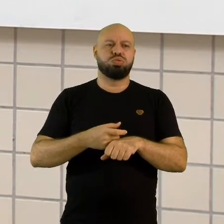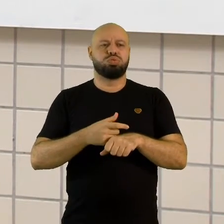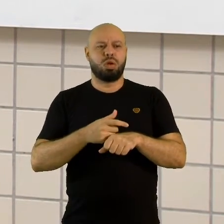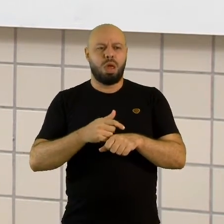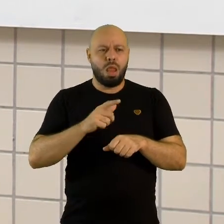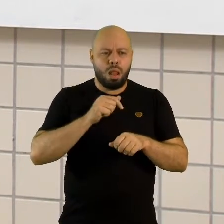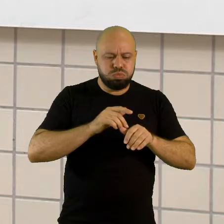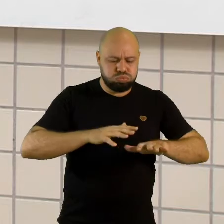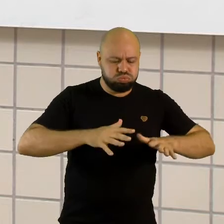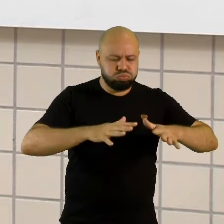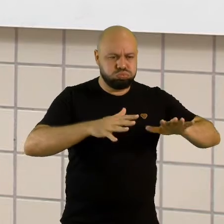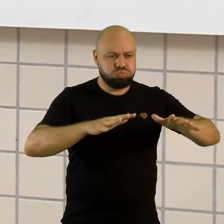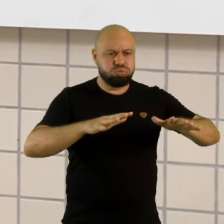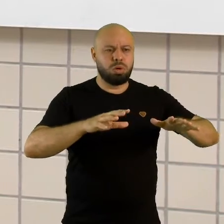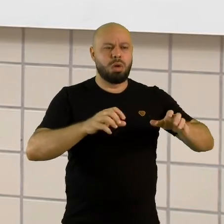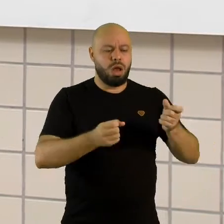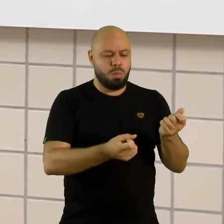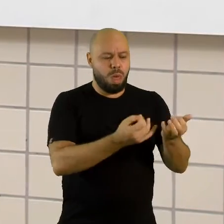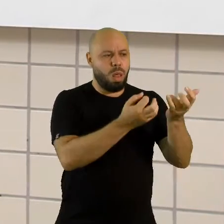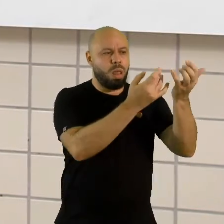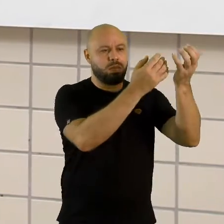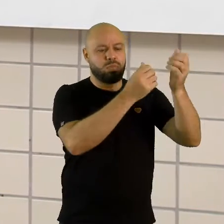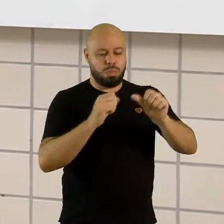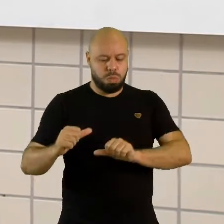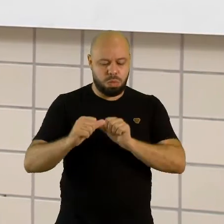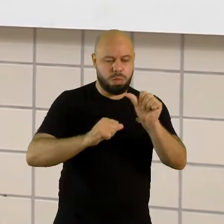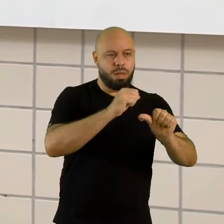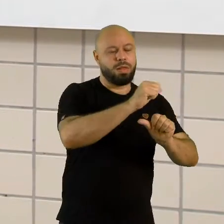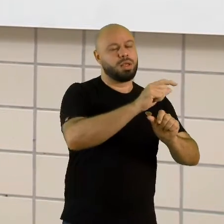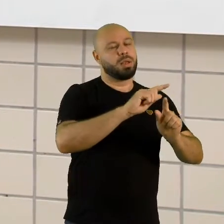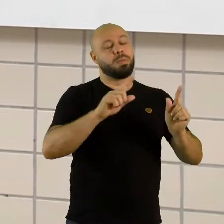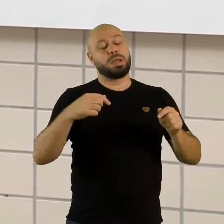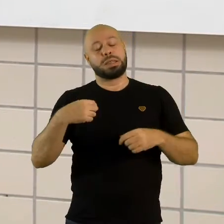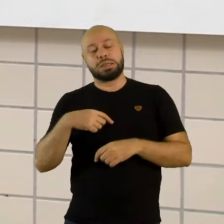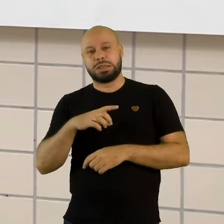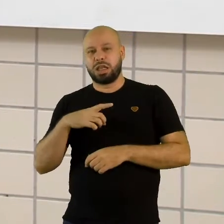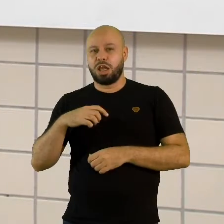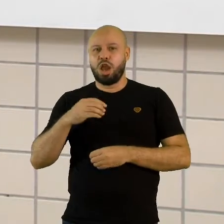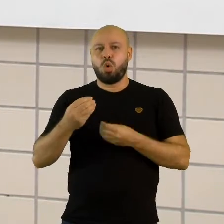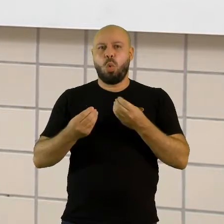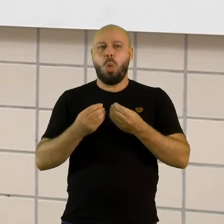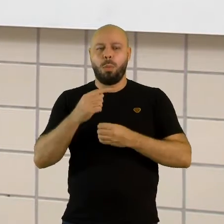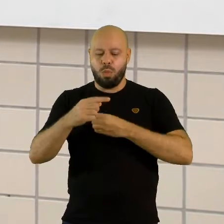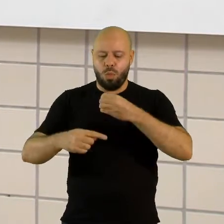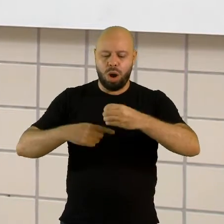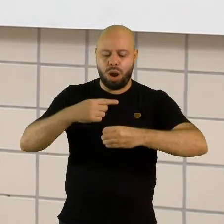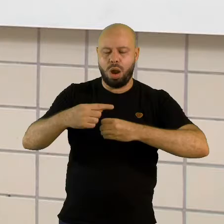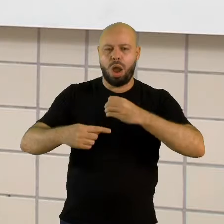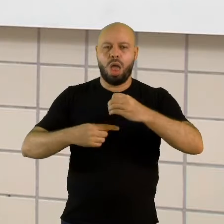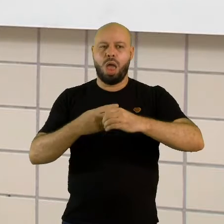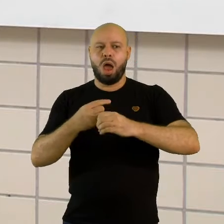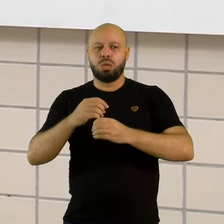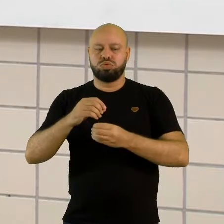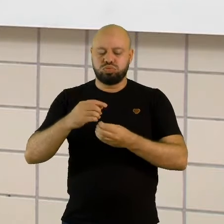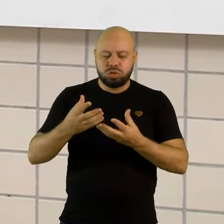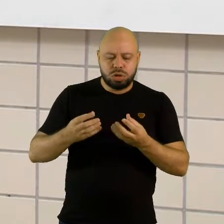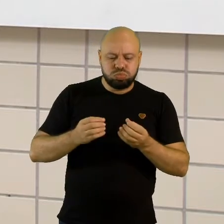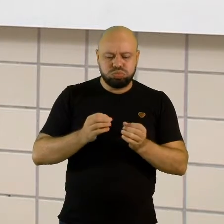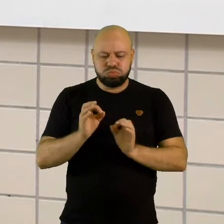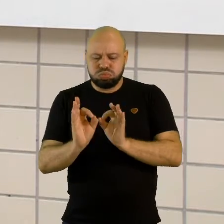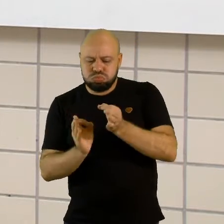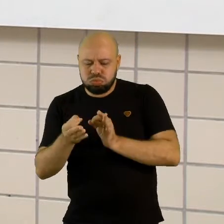do líquido para o gasoso, mas ela vai envolver o rearranjo dos átomos, ou seja, vai ser